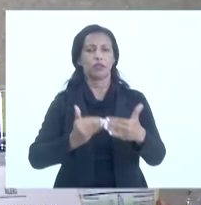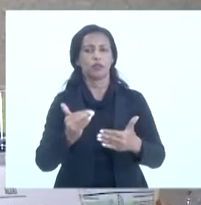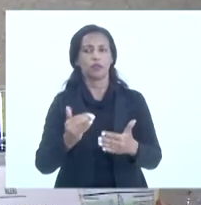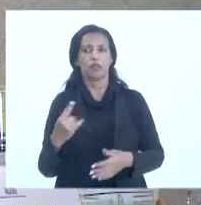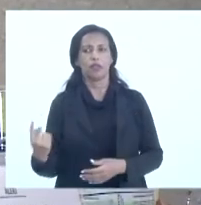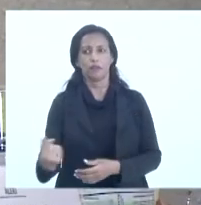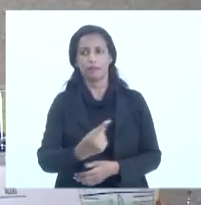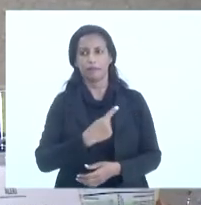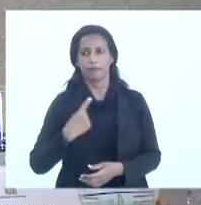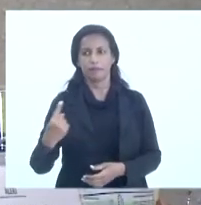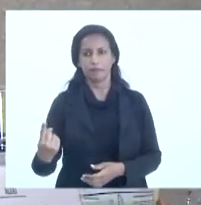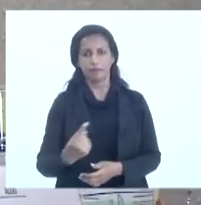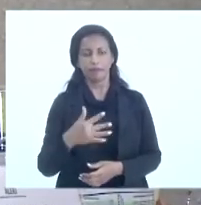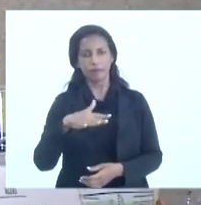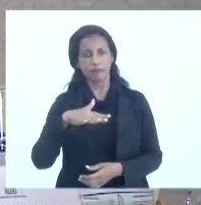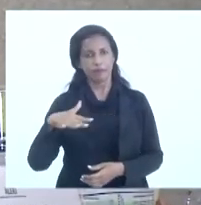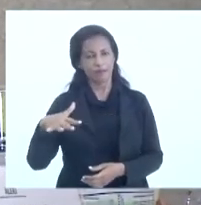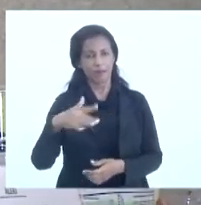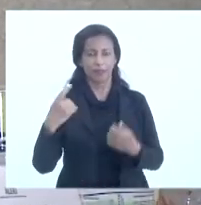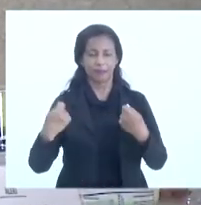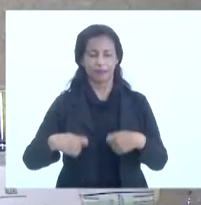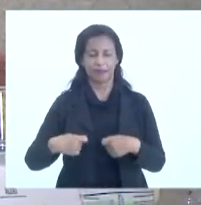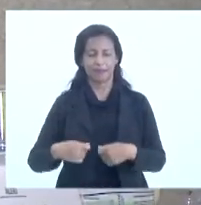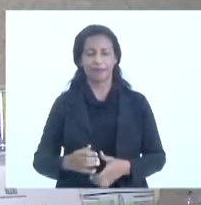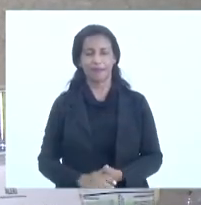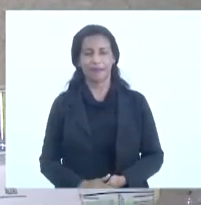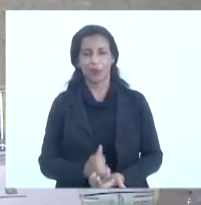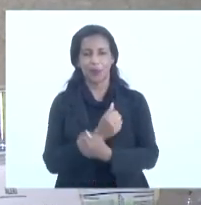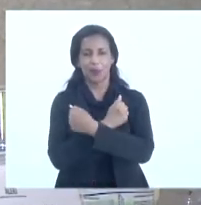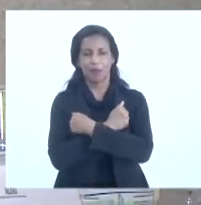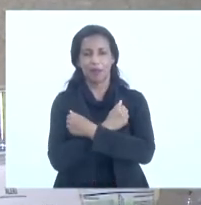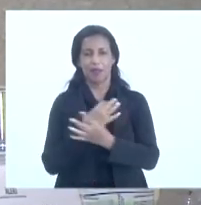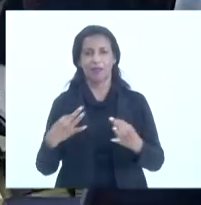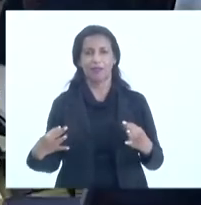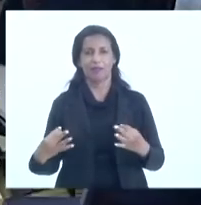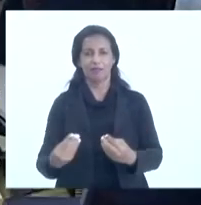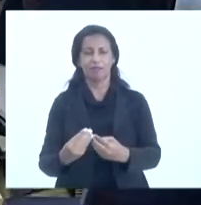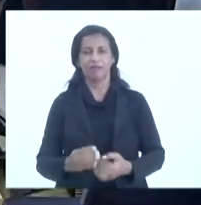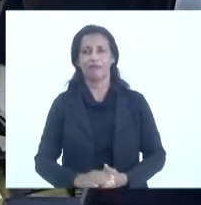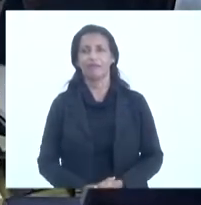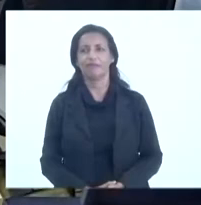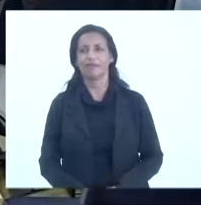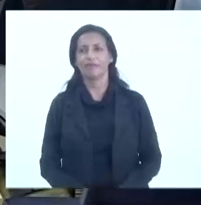a nossa região merece. Grande abraço a todos.